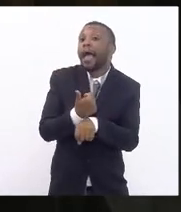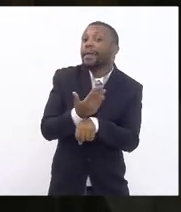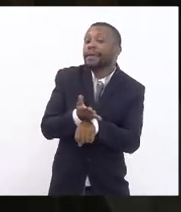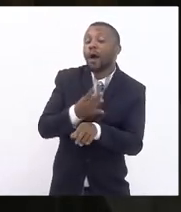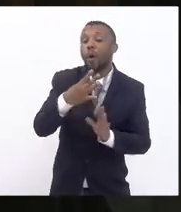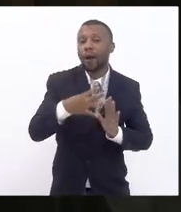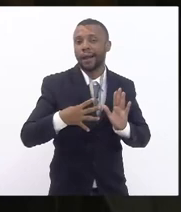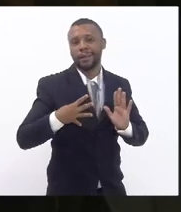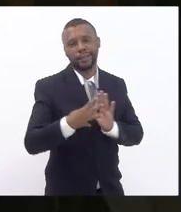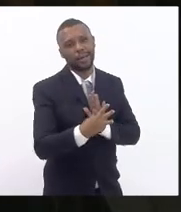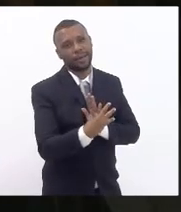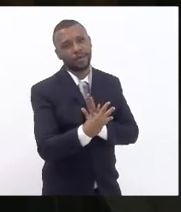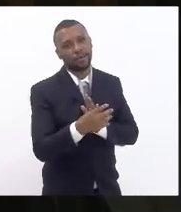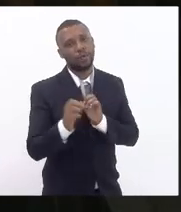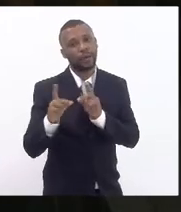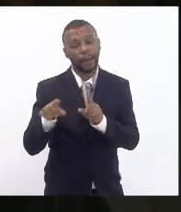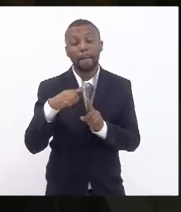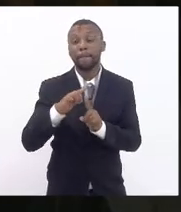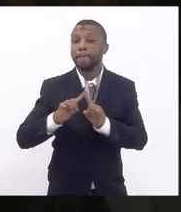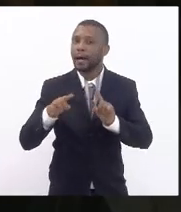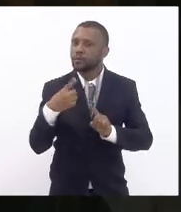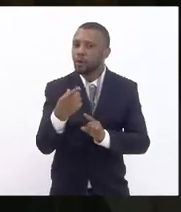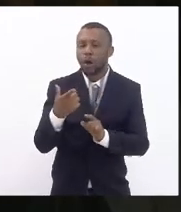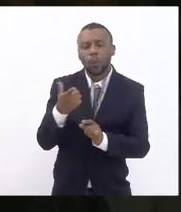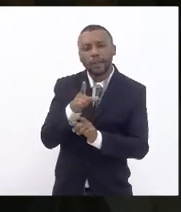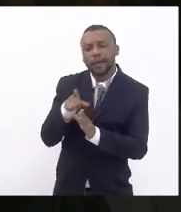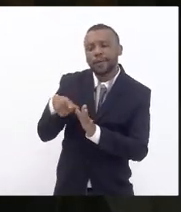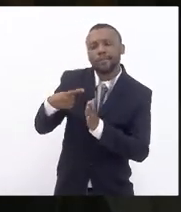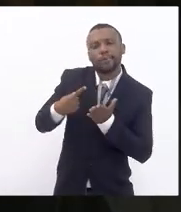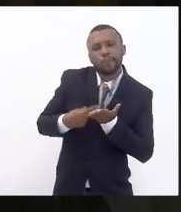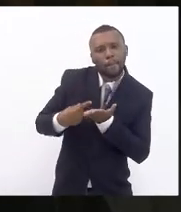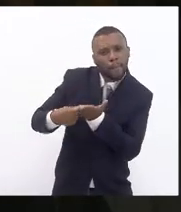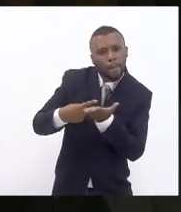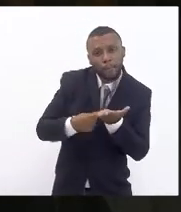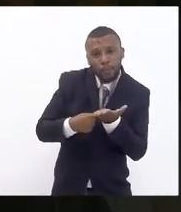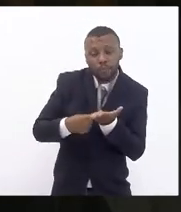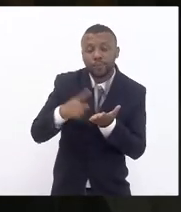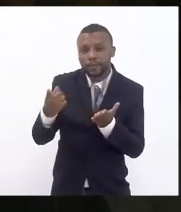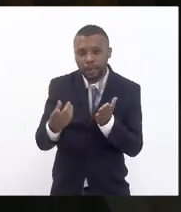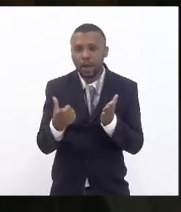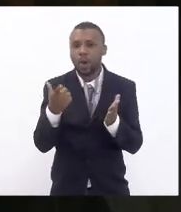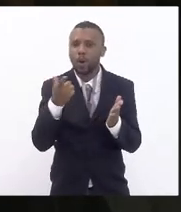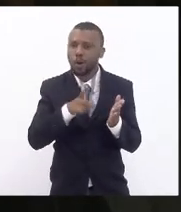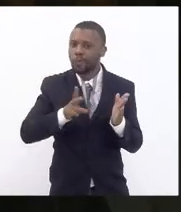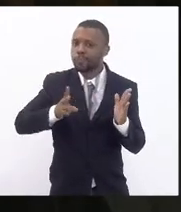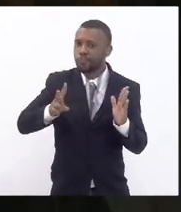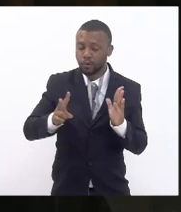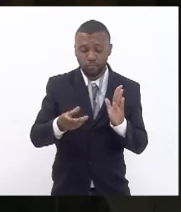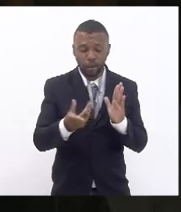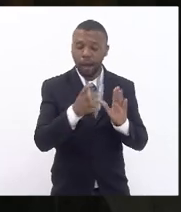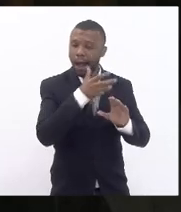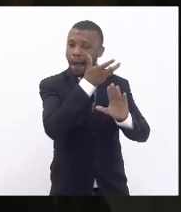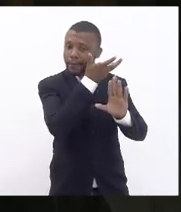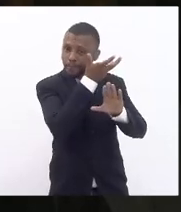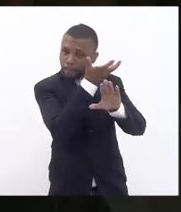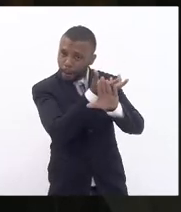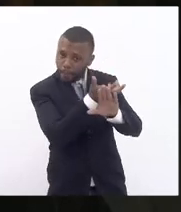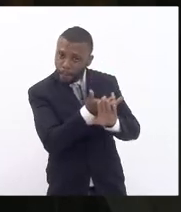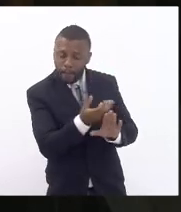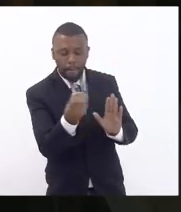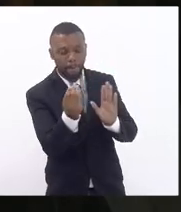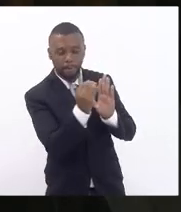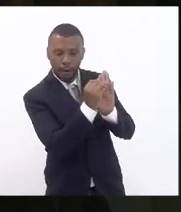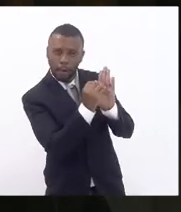original, mas a gente fecha um acordo onde, por um lado, se mantém os componentes curriculares e, por outro, se introduz